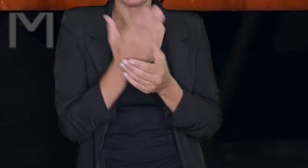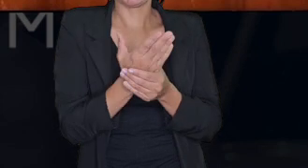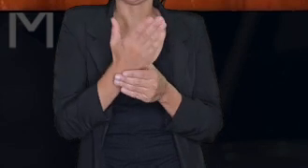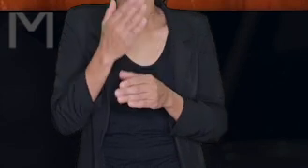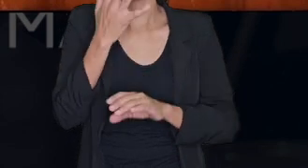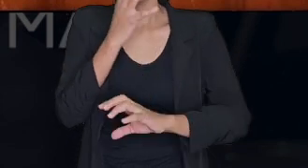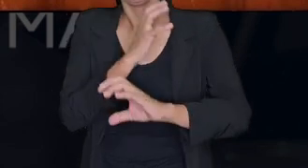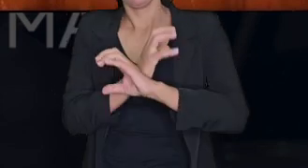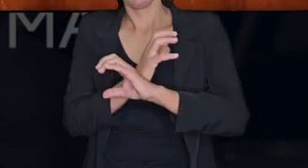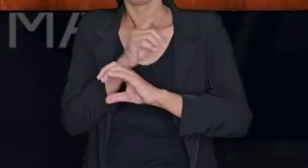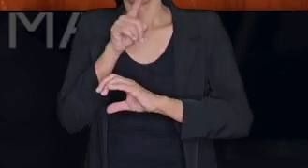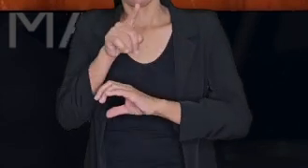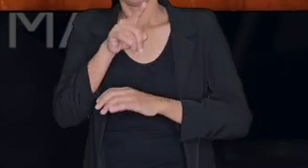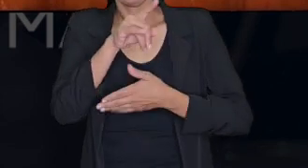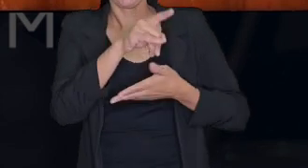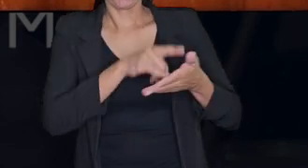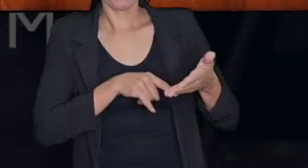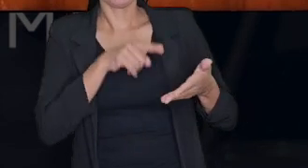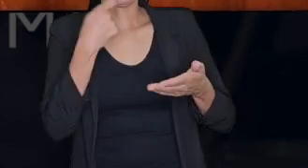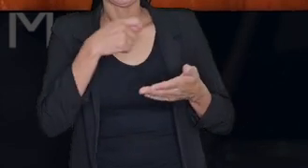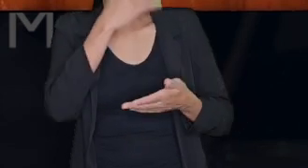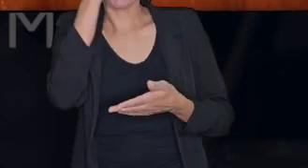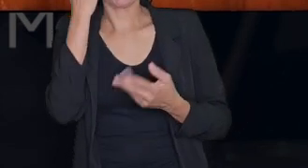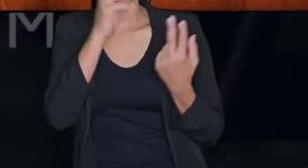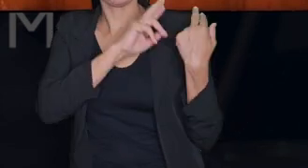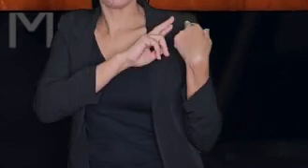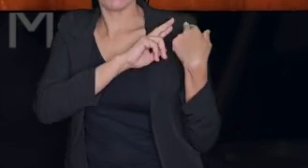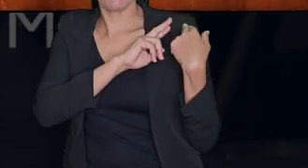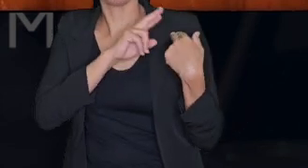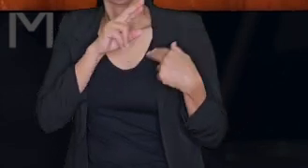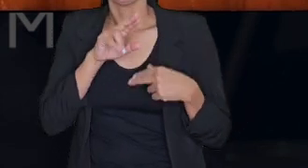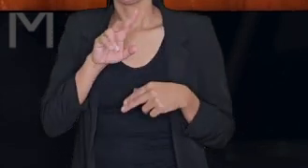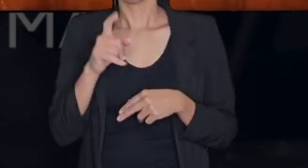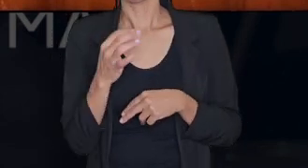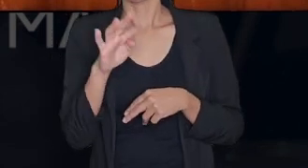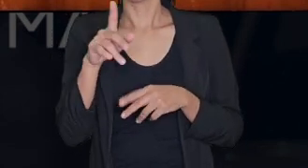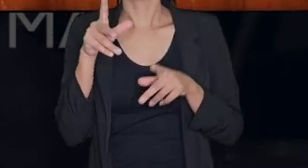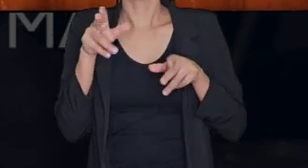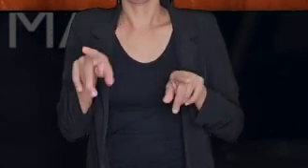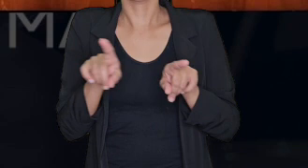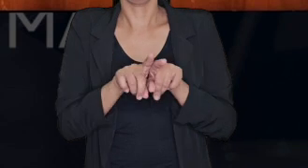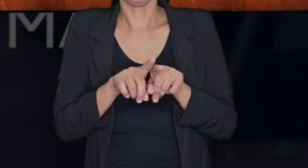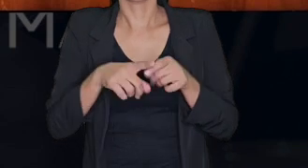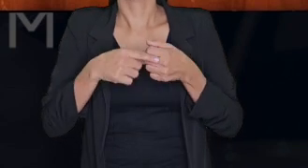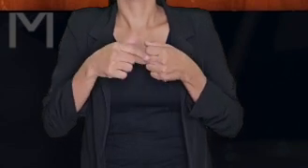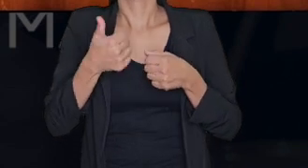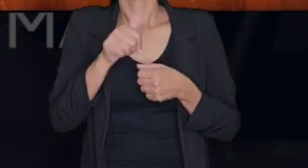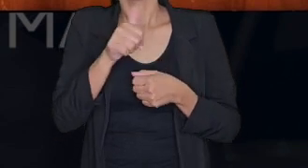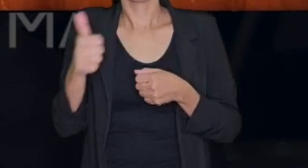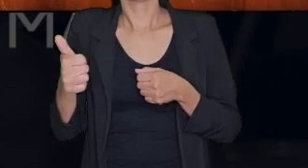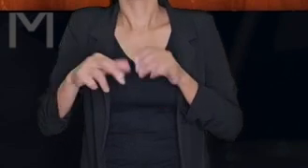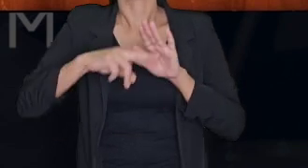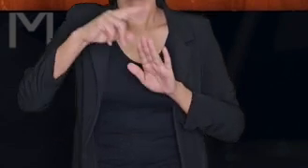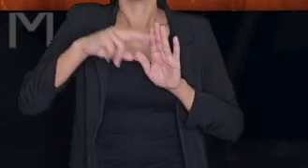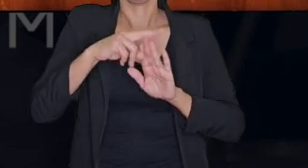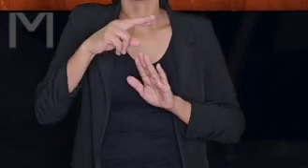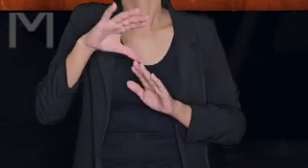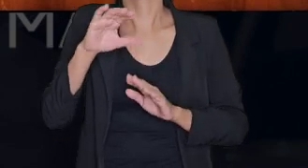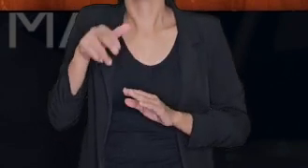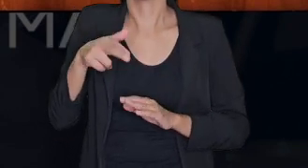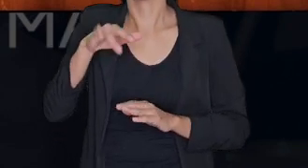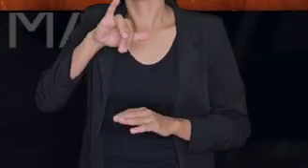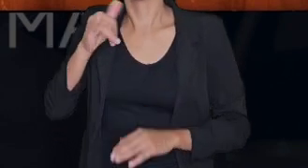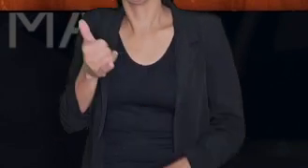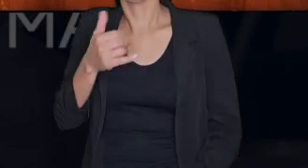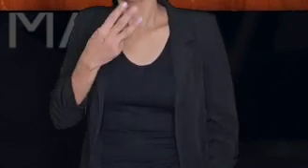força lá do Código de Processo Civil, o inventário vai ter que ter um inventariante, e no extrajudicial isso não é diferente. Artigo 11